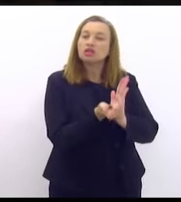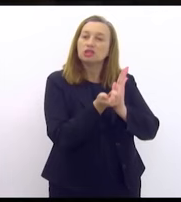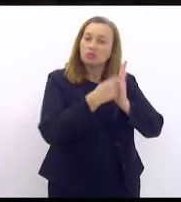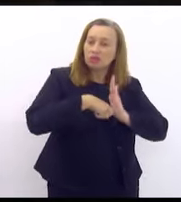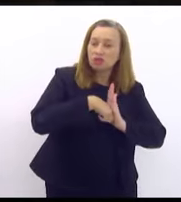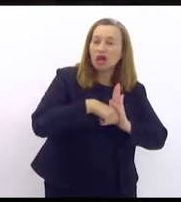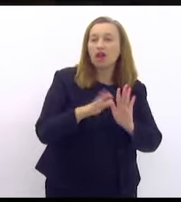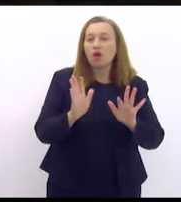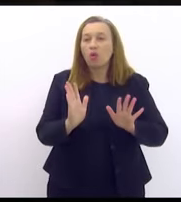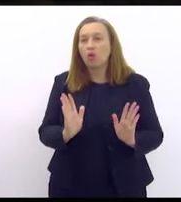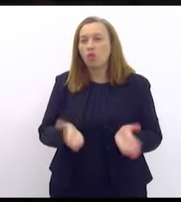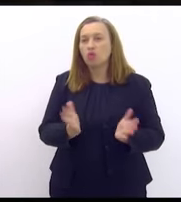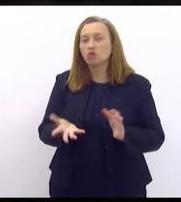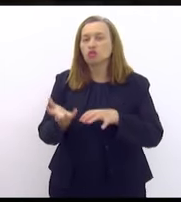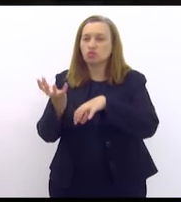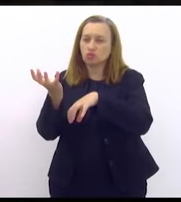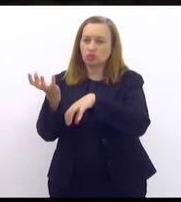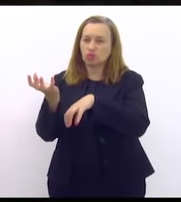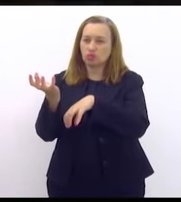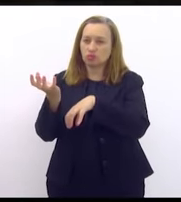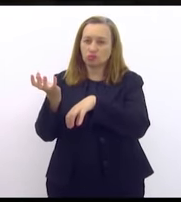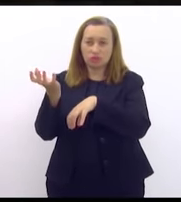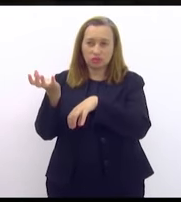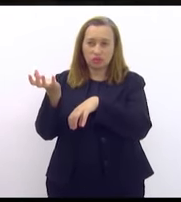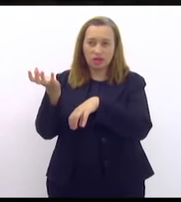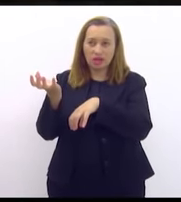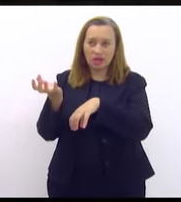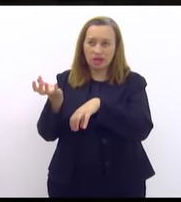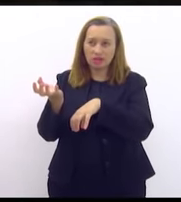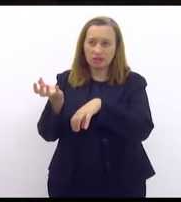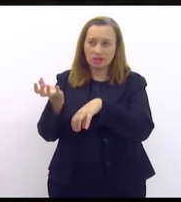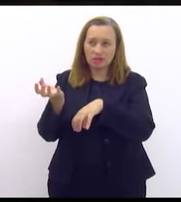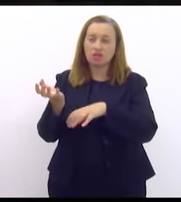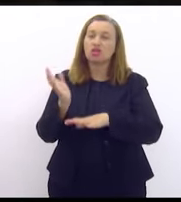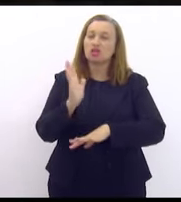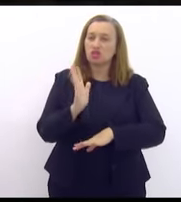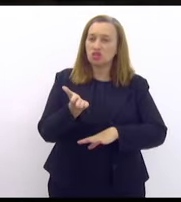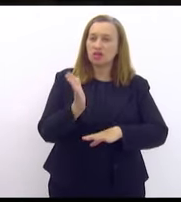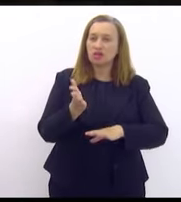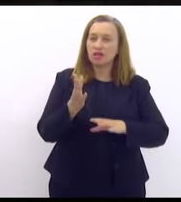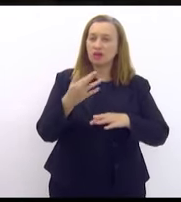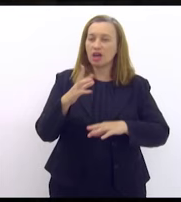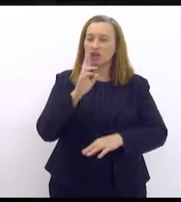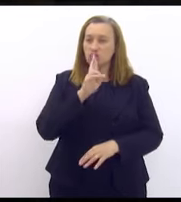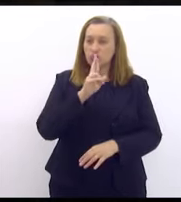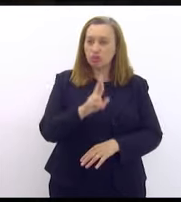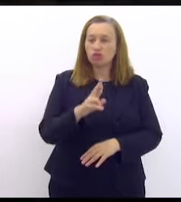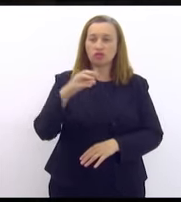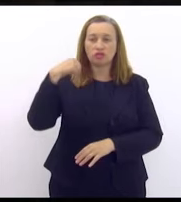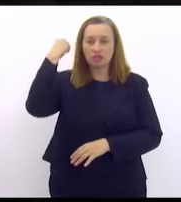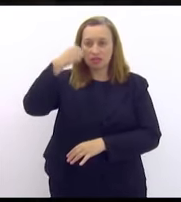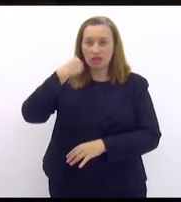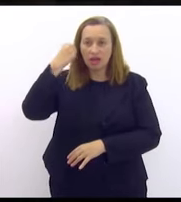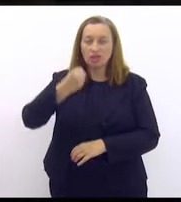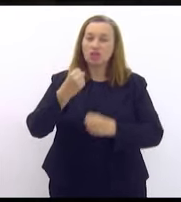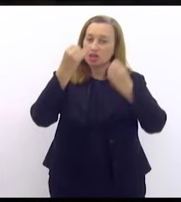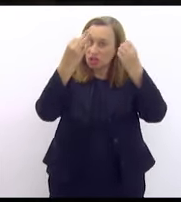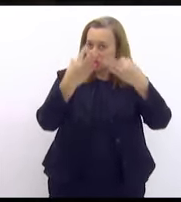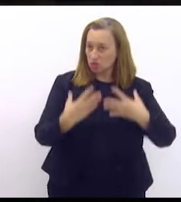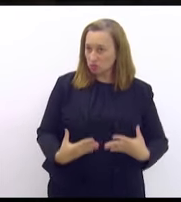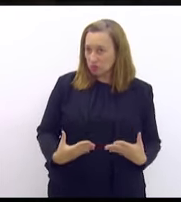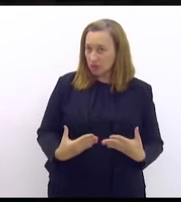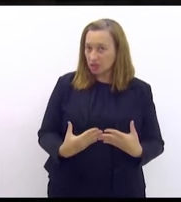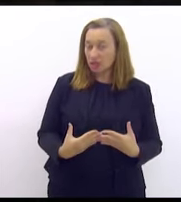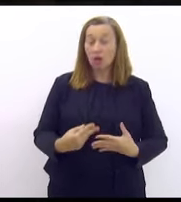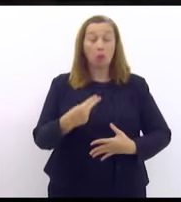no Congresso Nacional, e já saiu o relatório do Senado, fala claramente de que